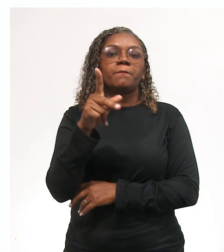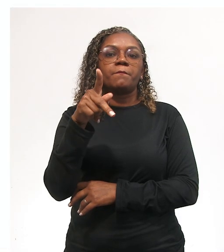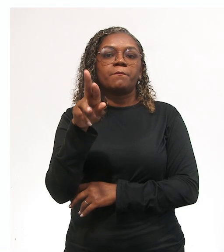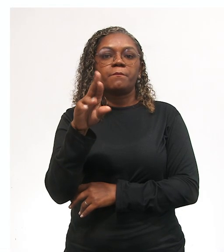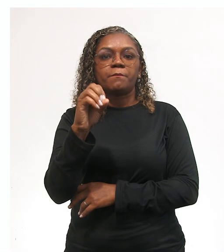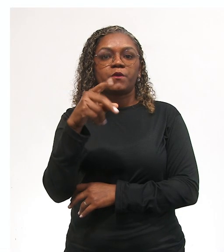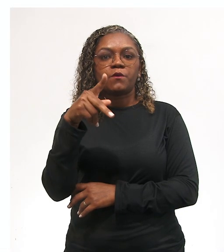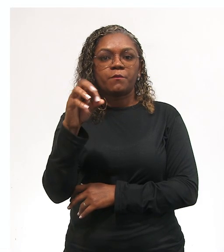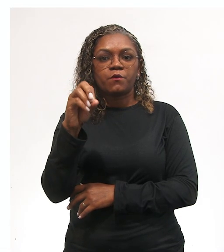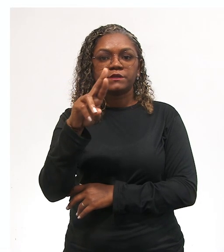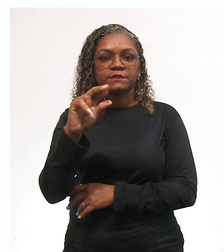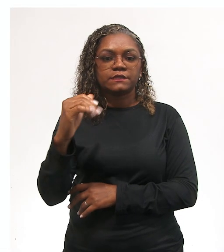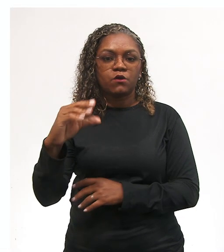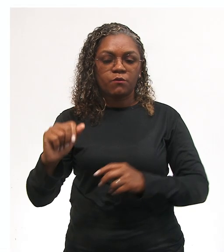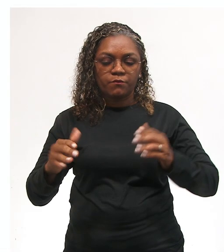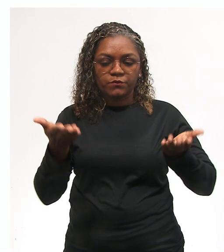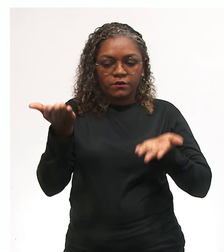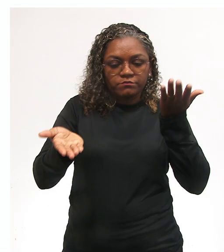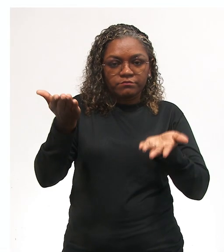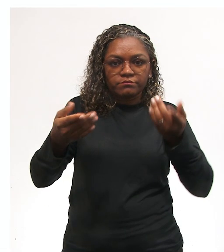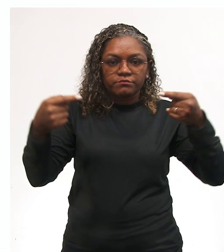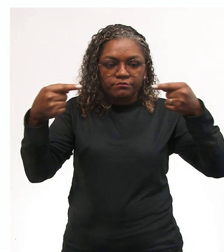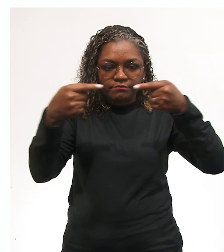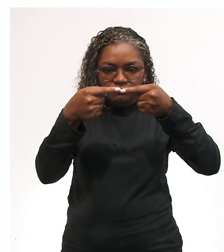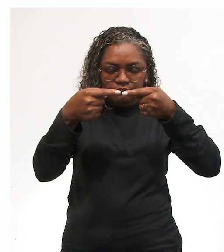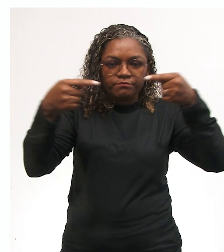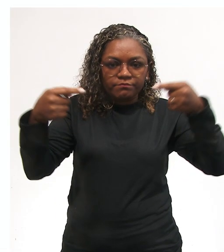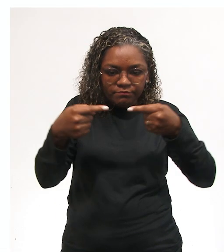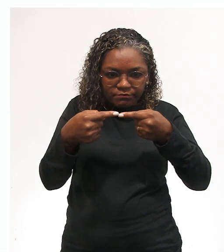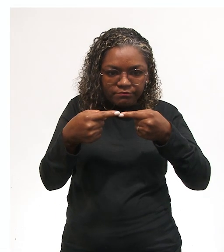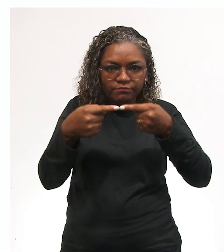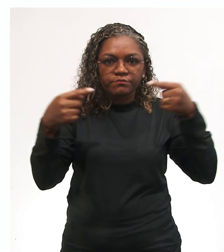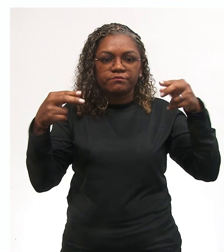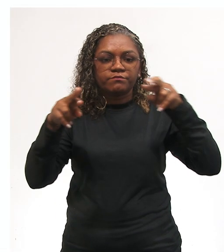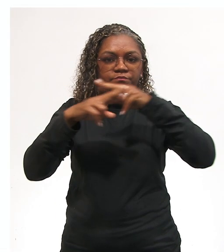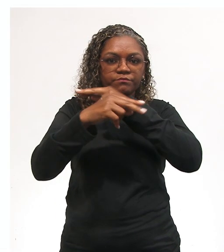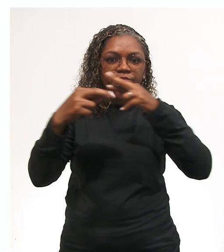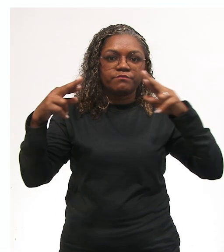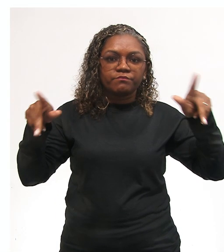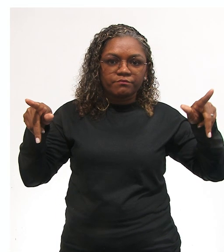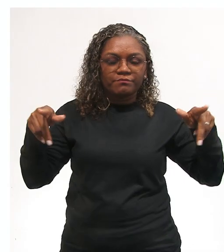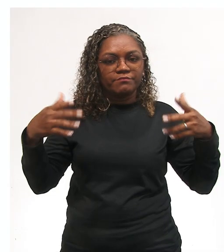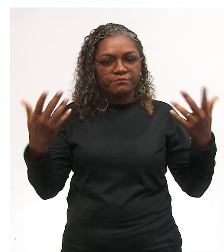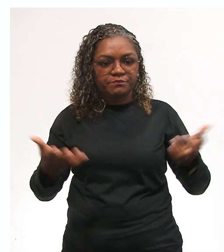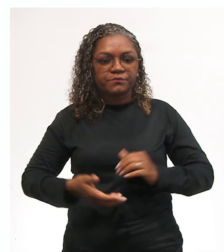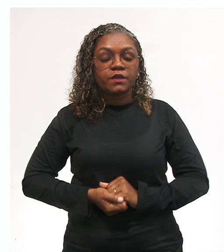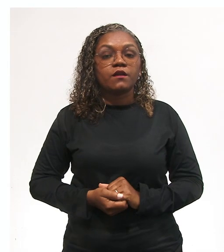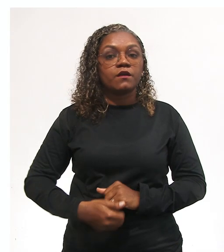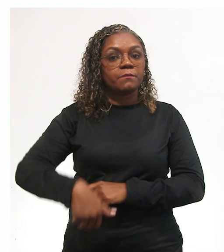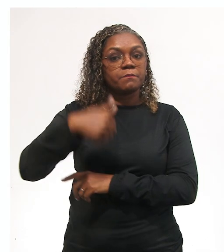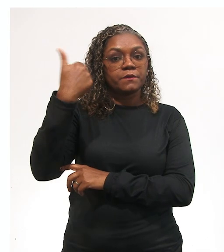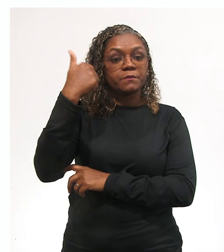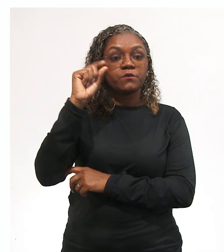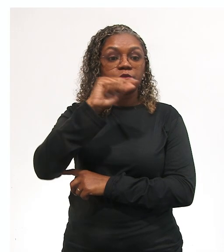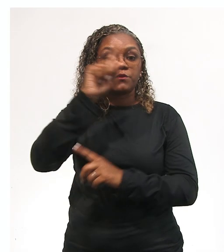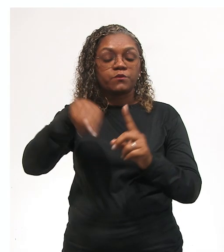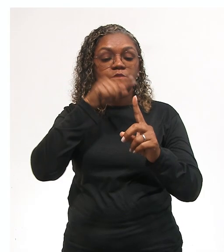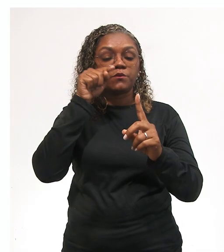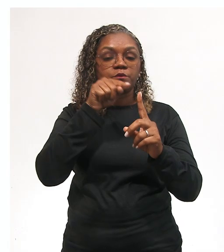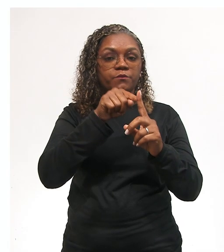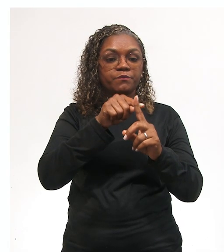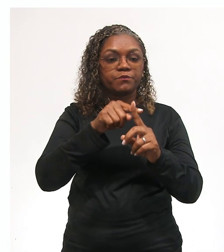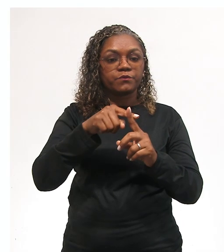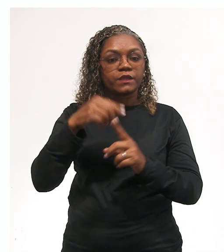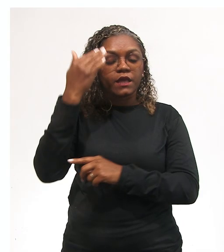proporcionais. Os objetivos da aula de hoje será compreender e aplicar os conceitos de razão e proporção no contexto